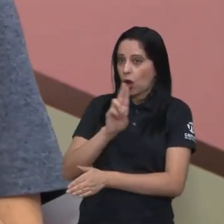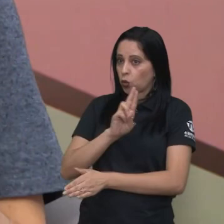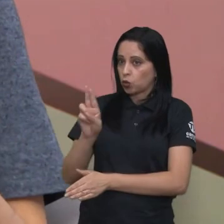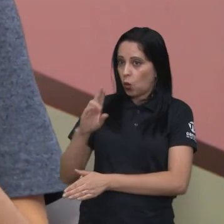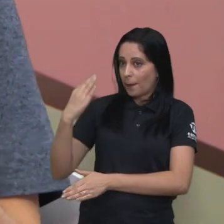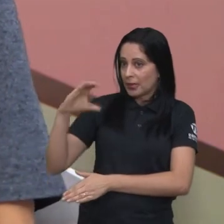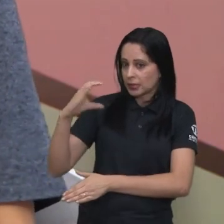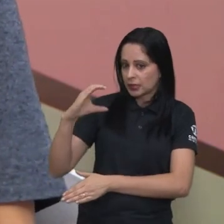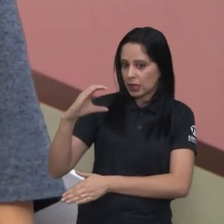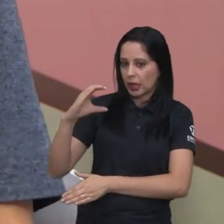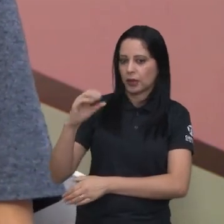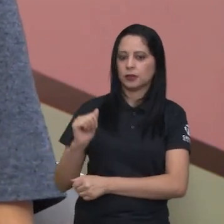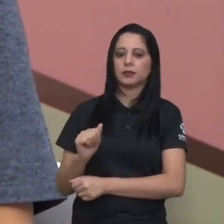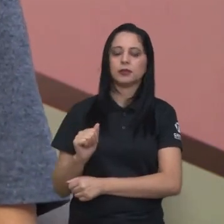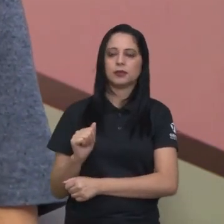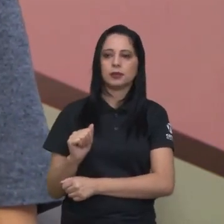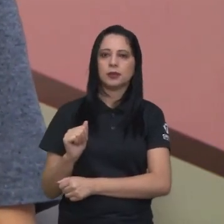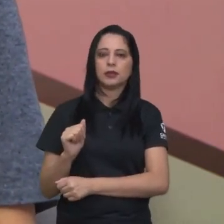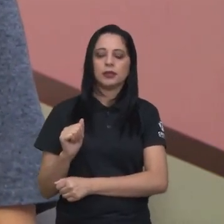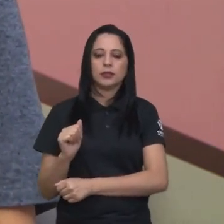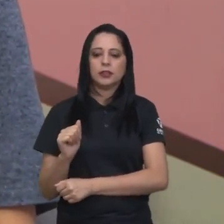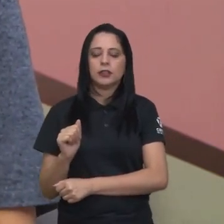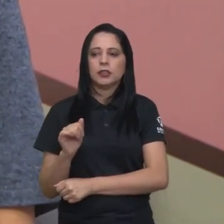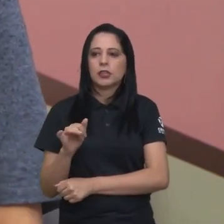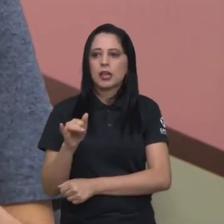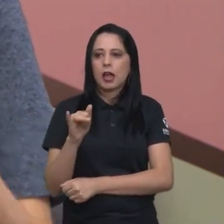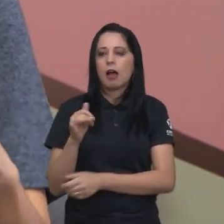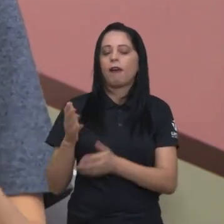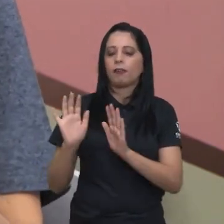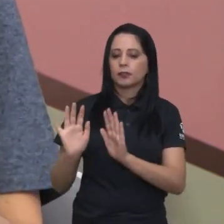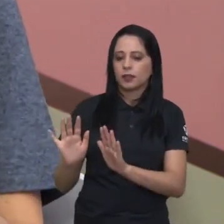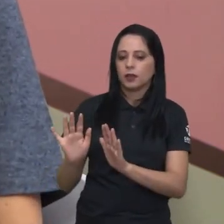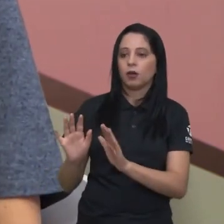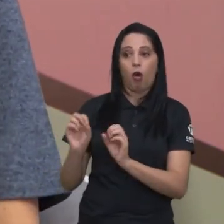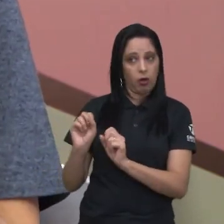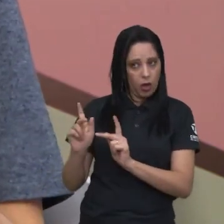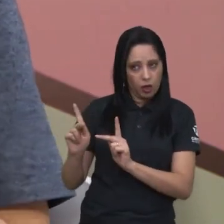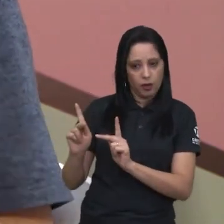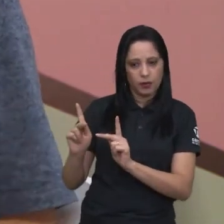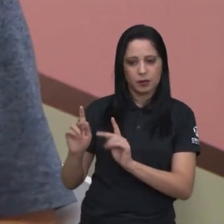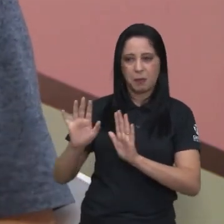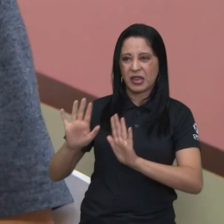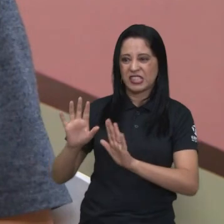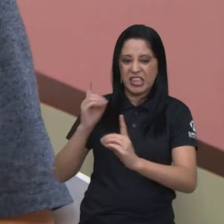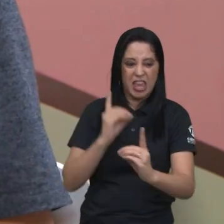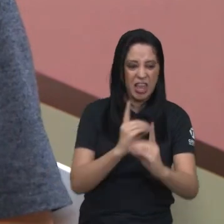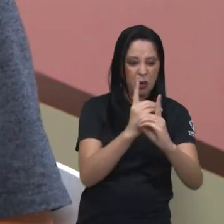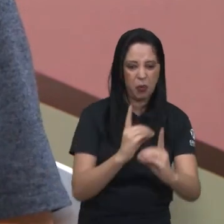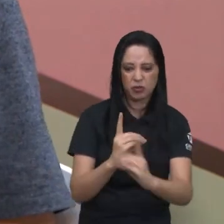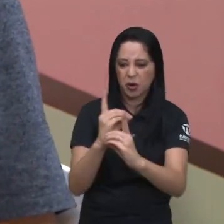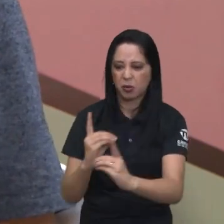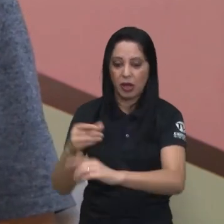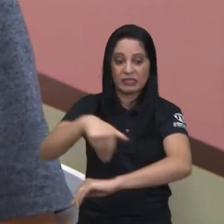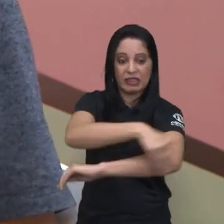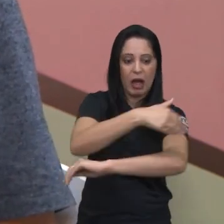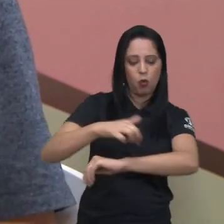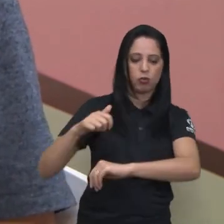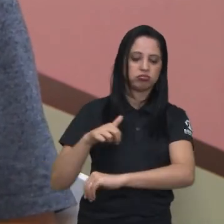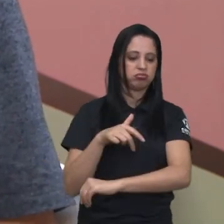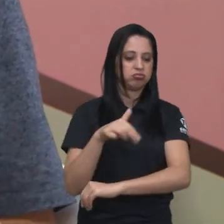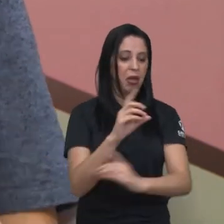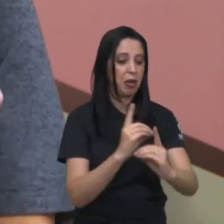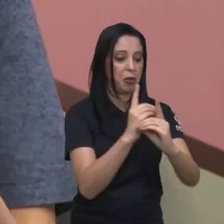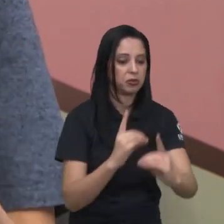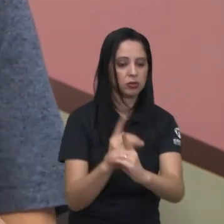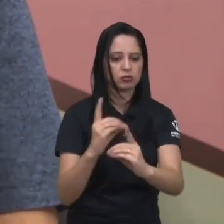já consome, já conhece, ok, né? Agora, se você encontrar na rua, ficar na dúvida, sempre pesquisar pelo nome científico da planta,